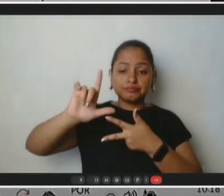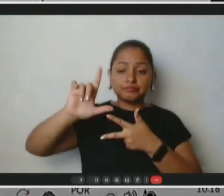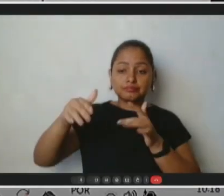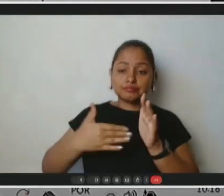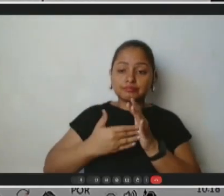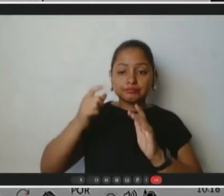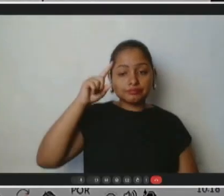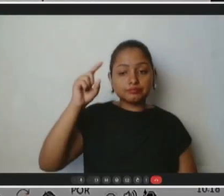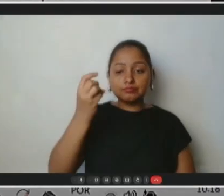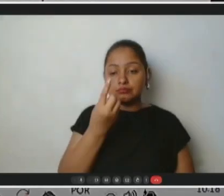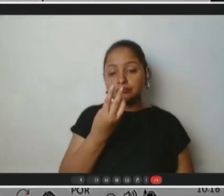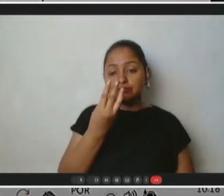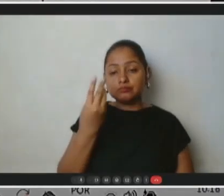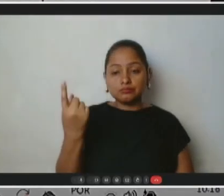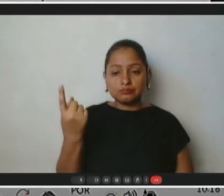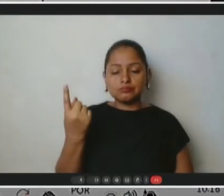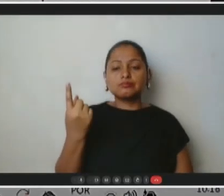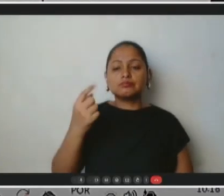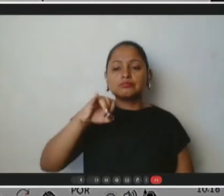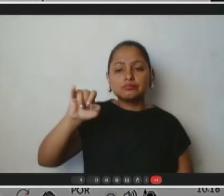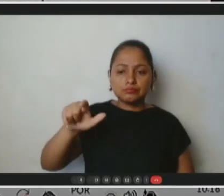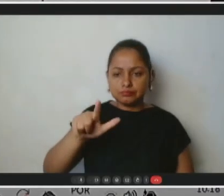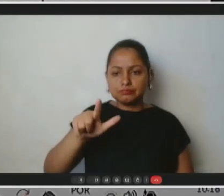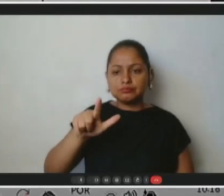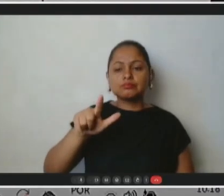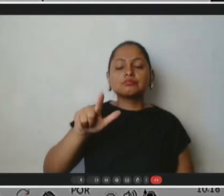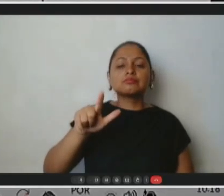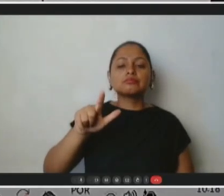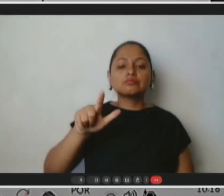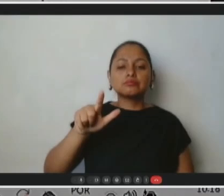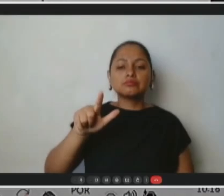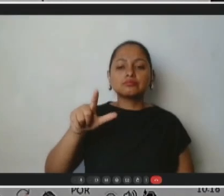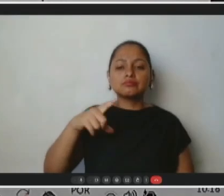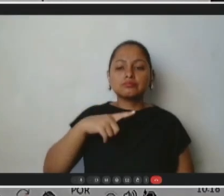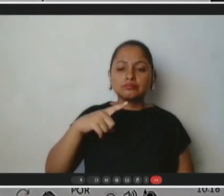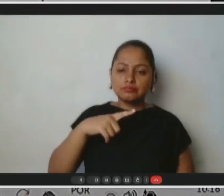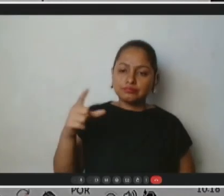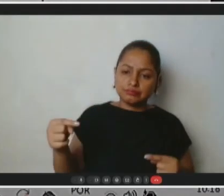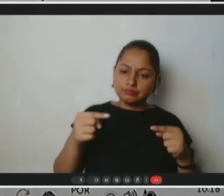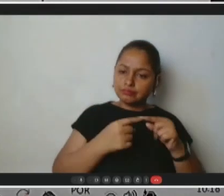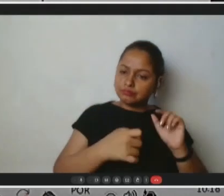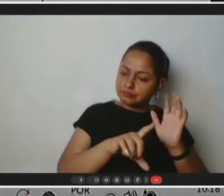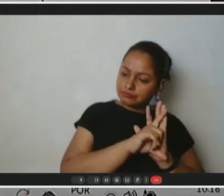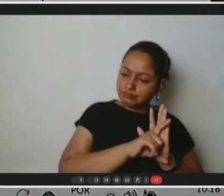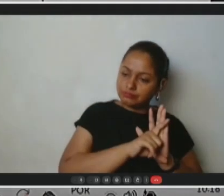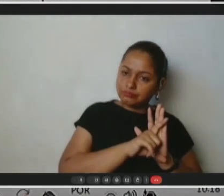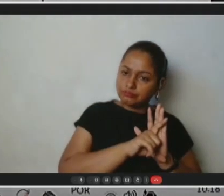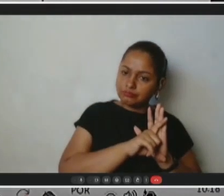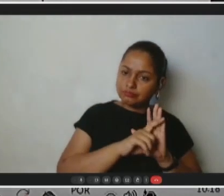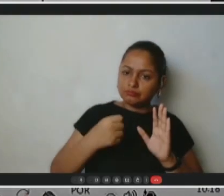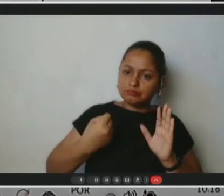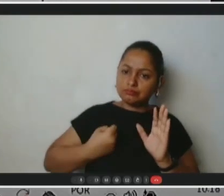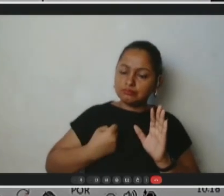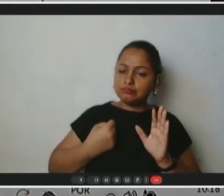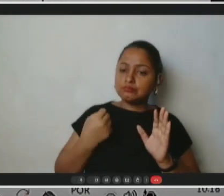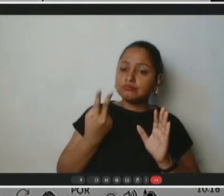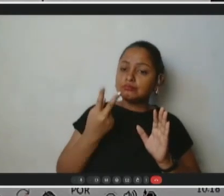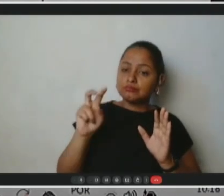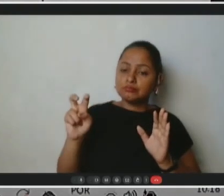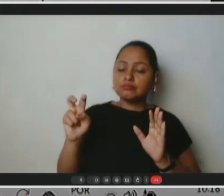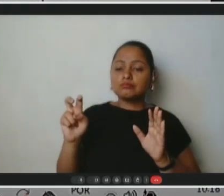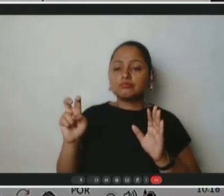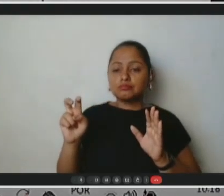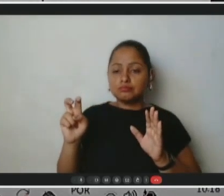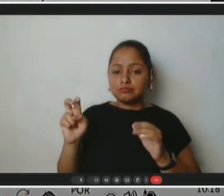julho do presente exercício, em conformidade à emenda constitucional número 25 de 2000, encaminhará a